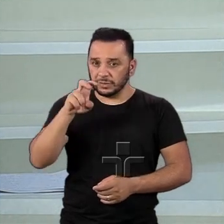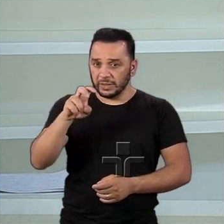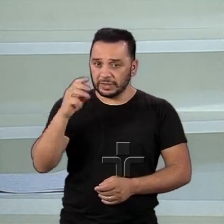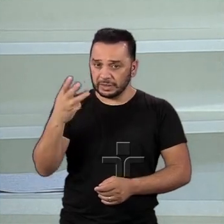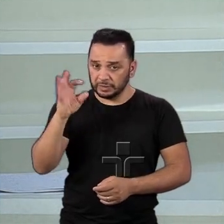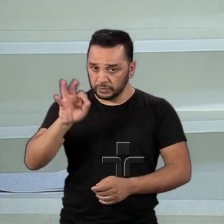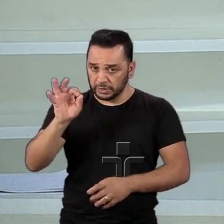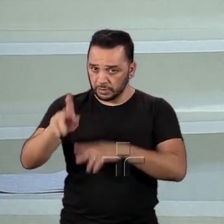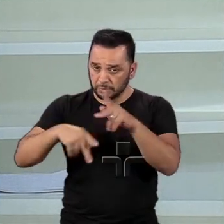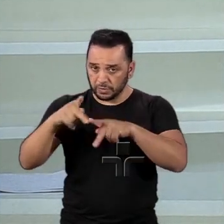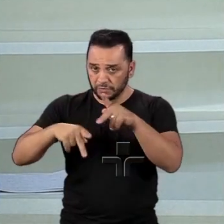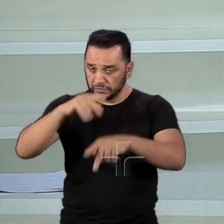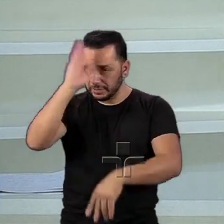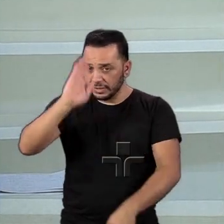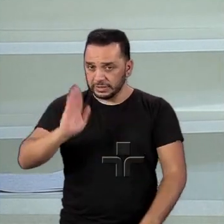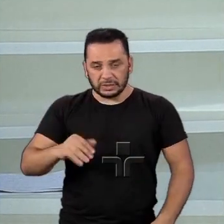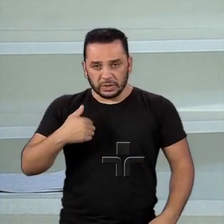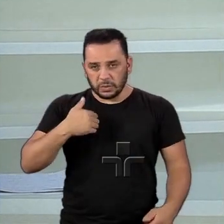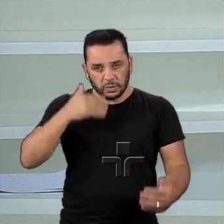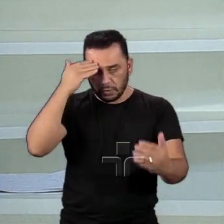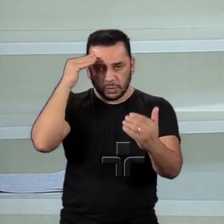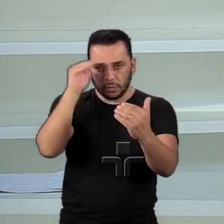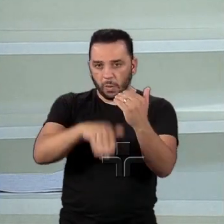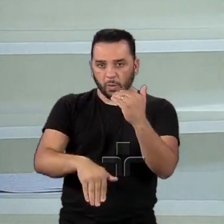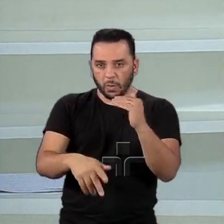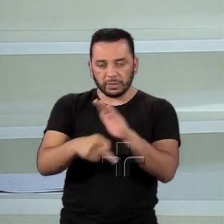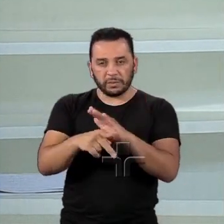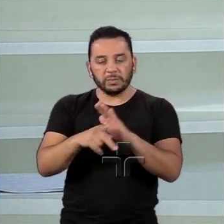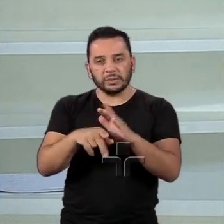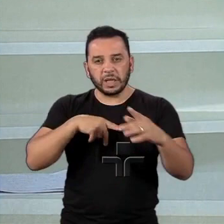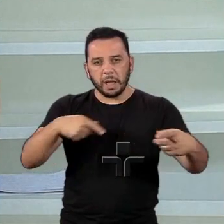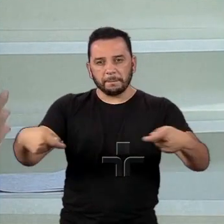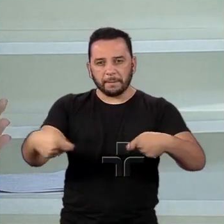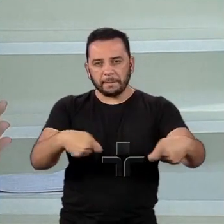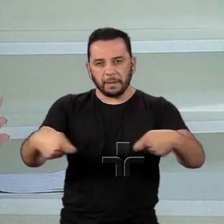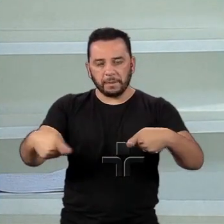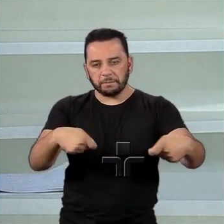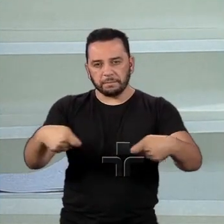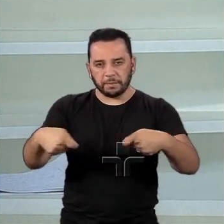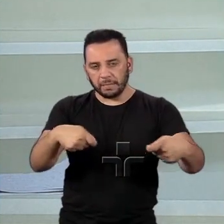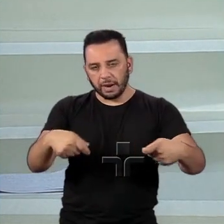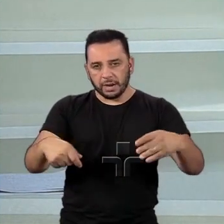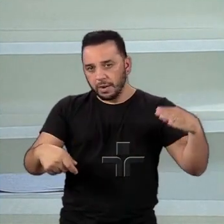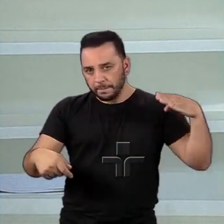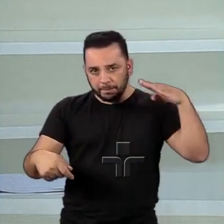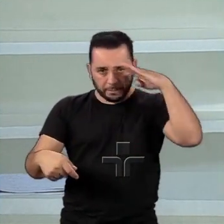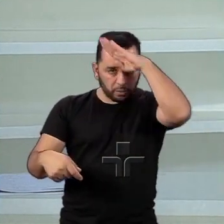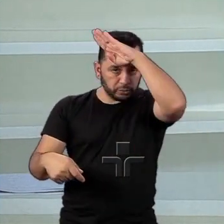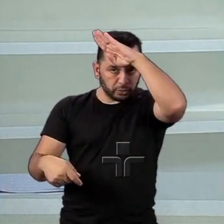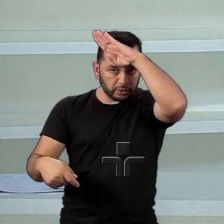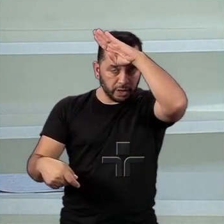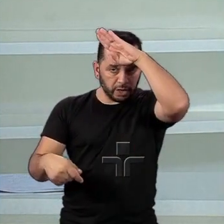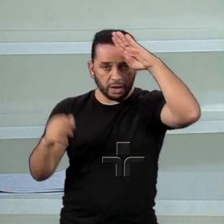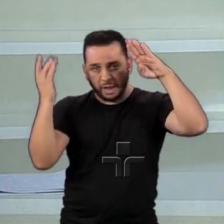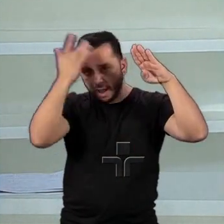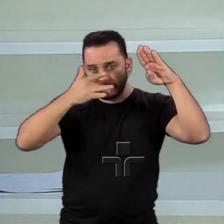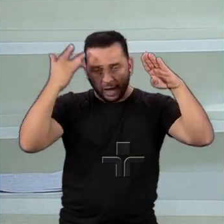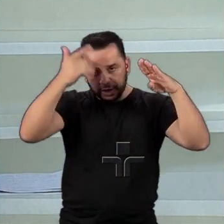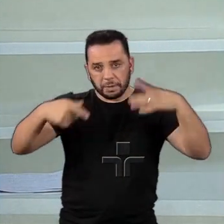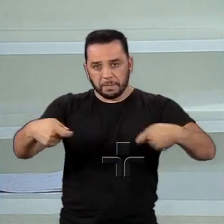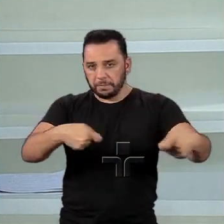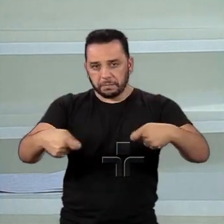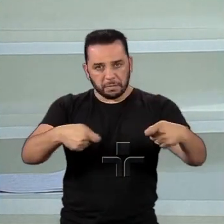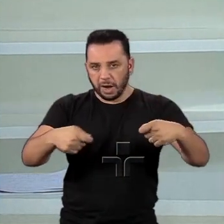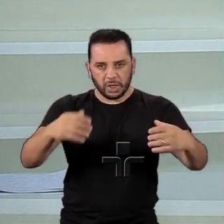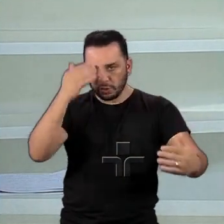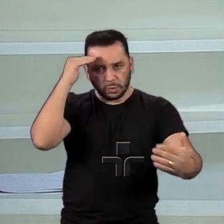53% da população não concorda com esse duelo posto entre Bolsonaro e Haddad. E isso